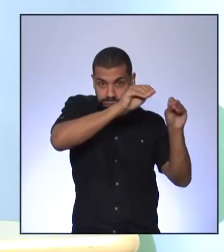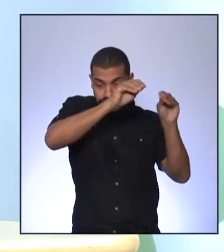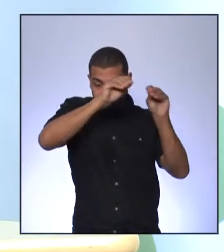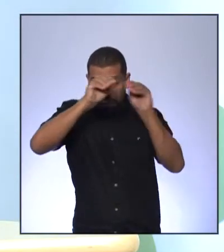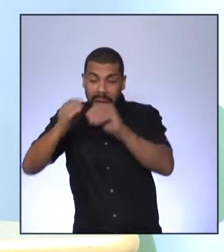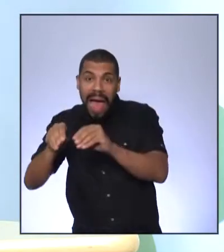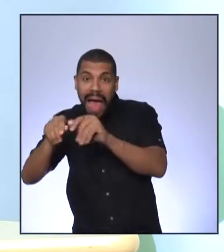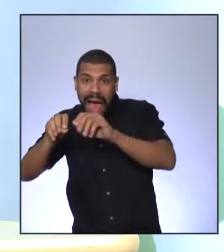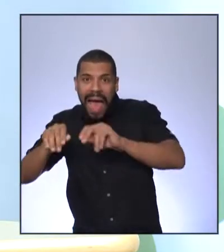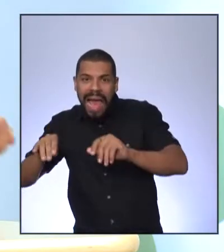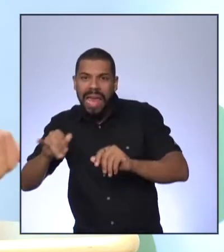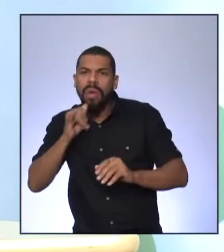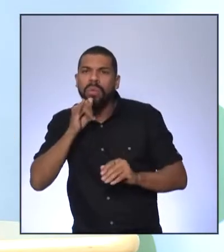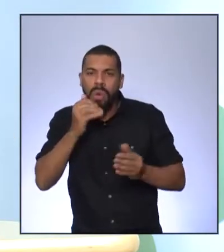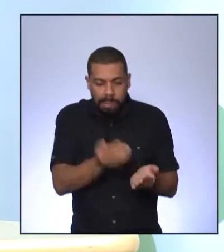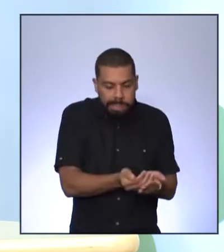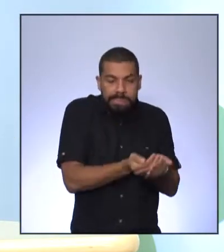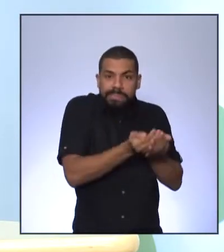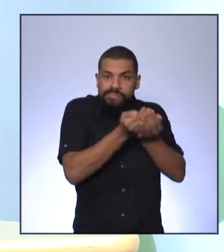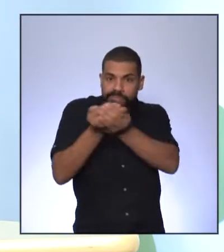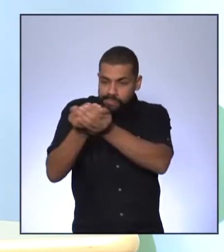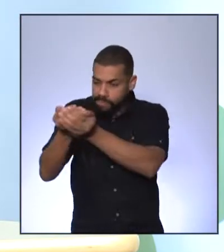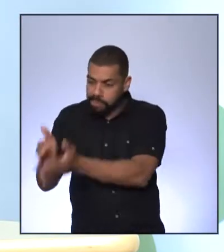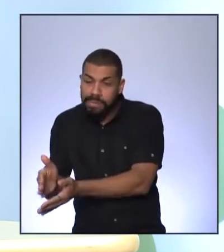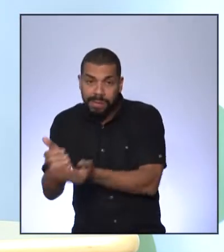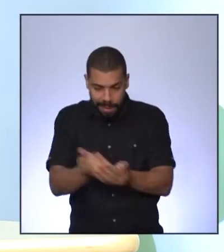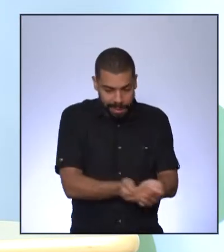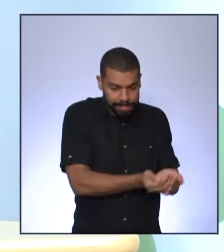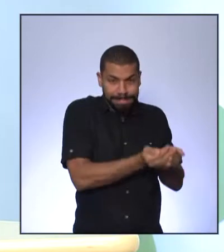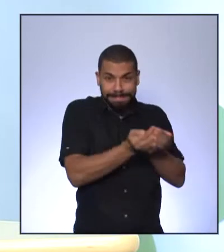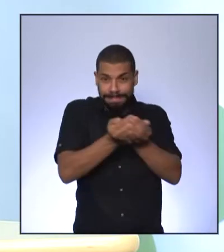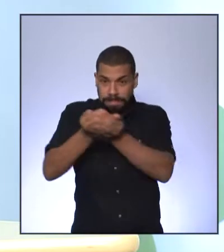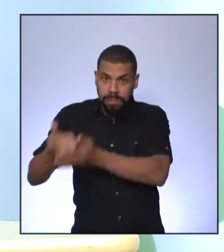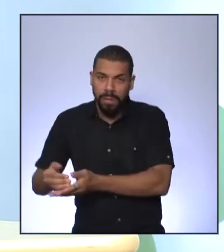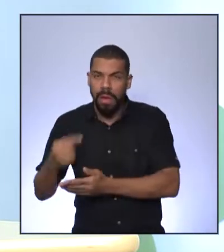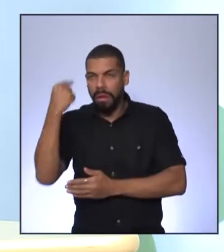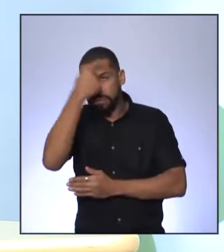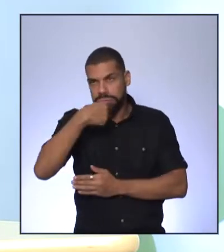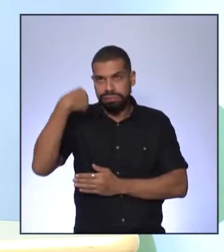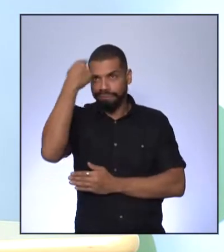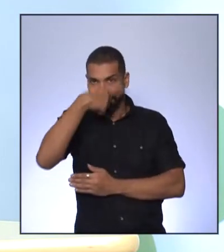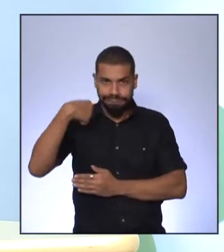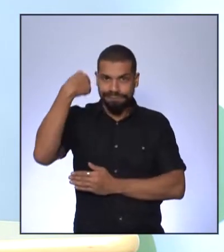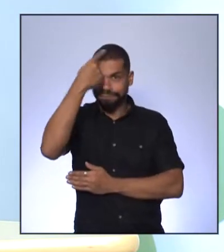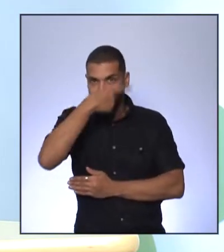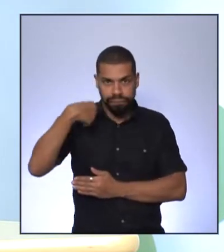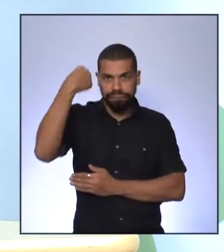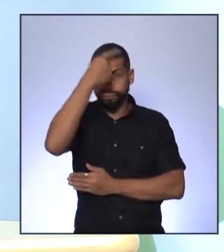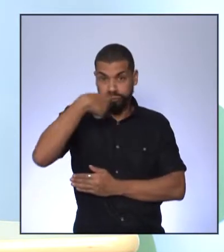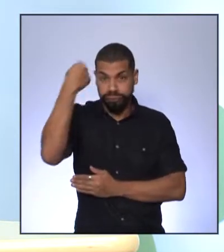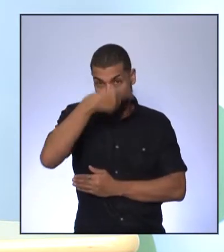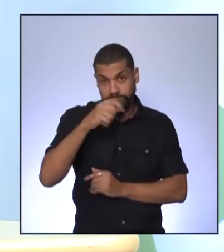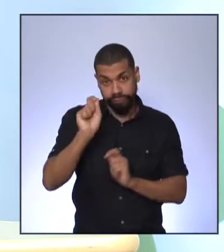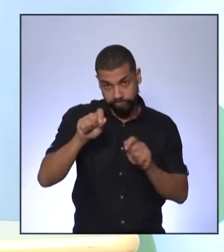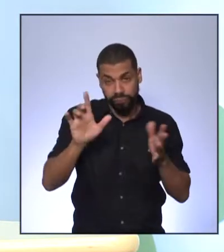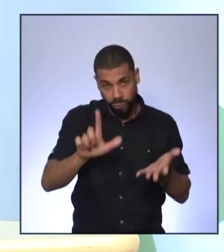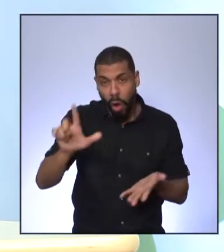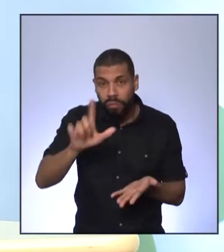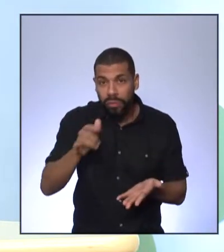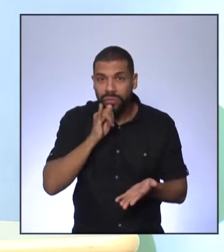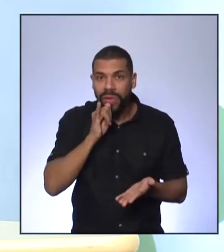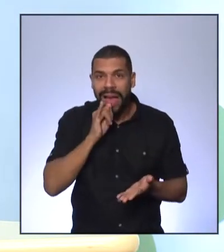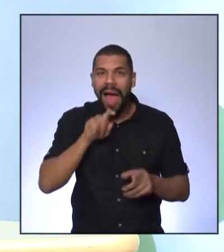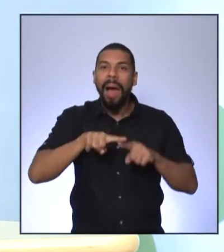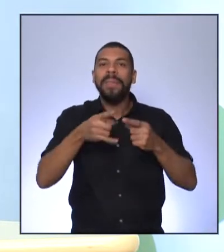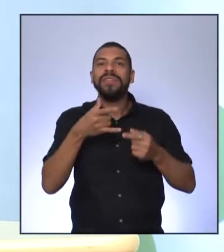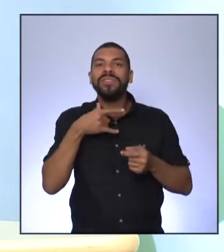sala. Se eu for pegar lá de punhadinho em punhadinho e levar, eu vou levar X tempo, com certeza esse tempo vai ser grande. E se de repente eu tiver um carrinho de